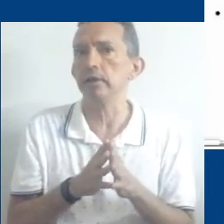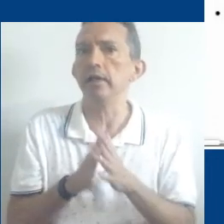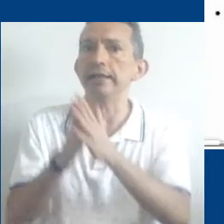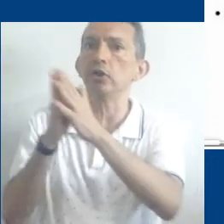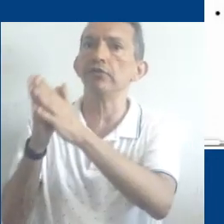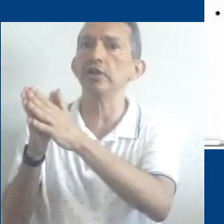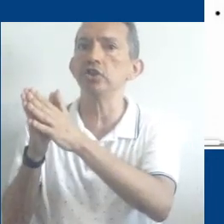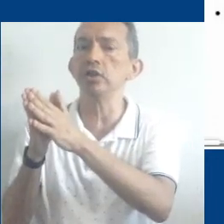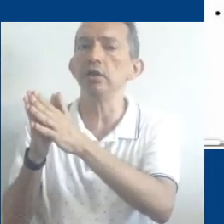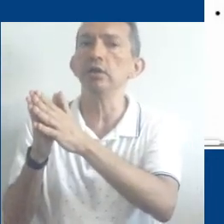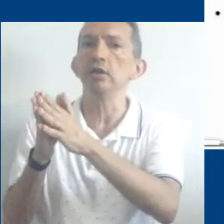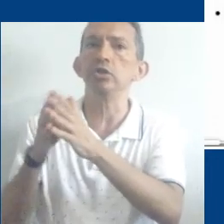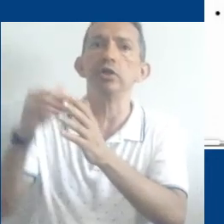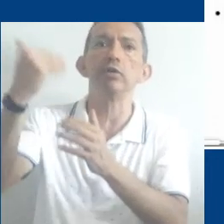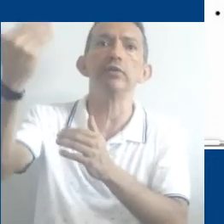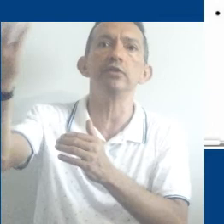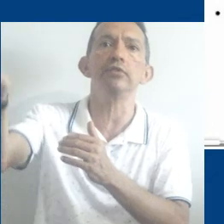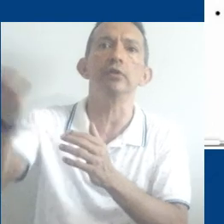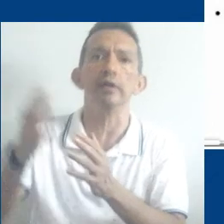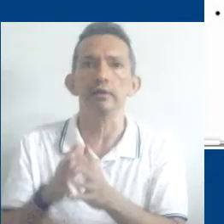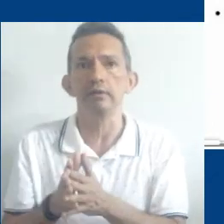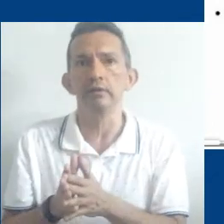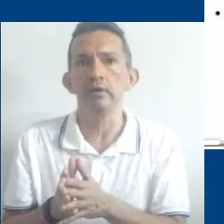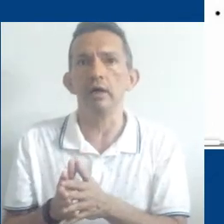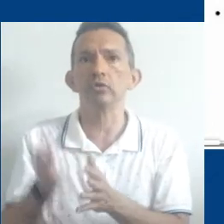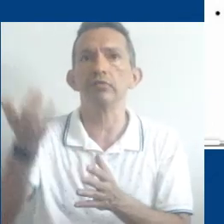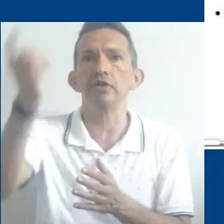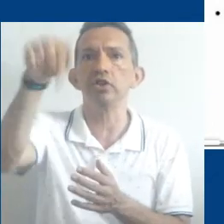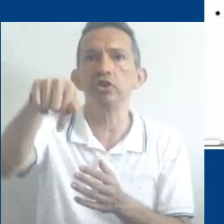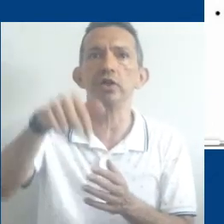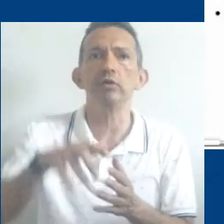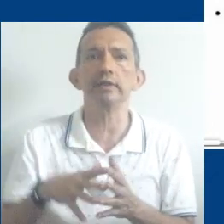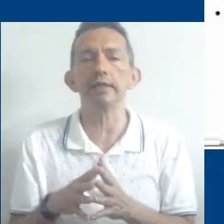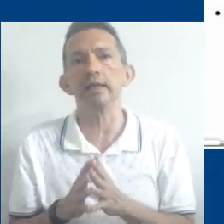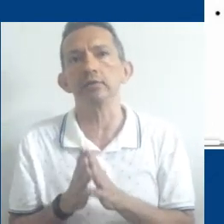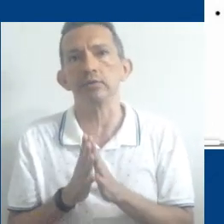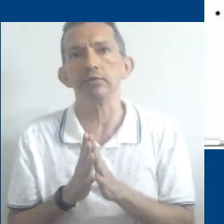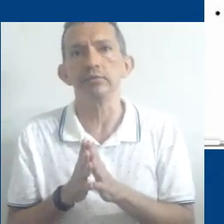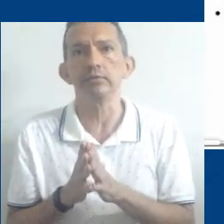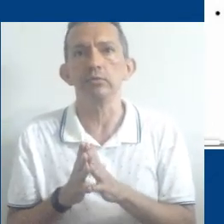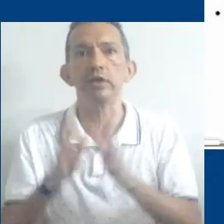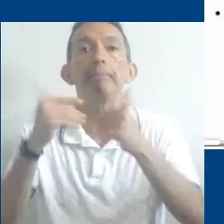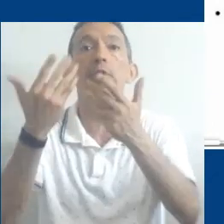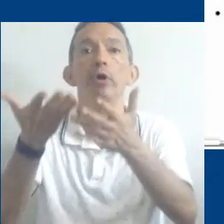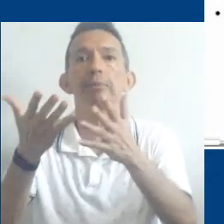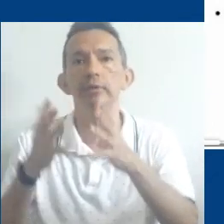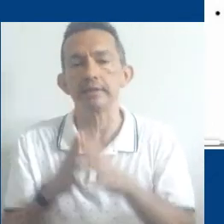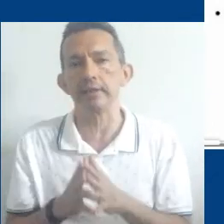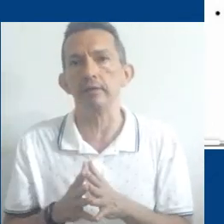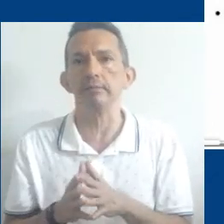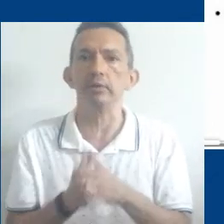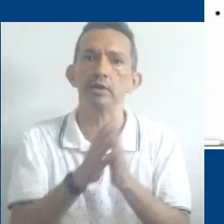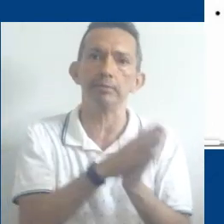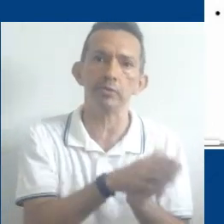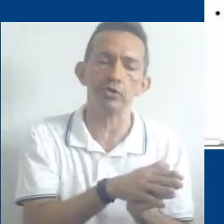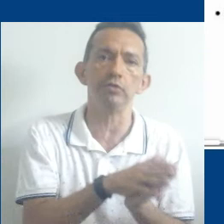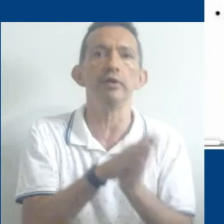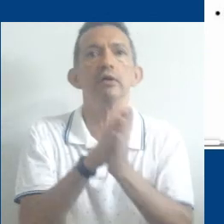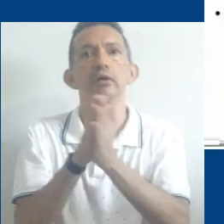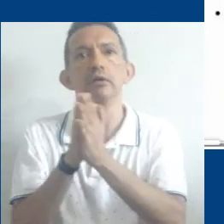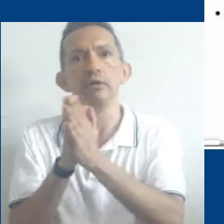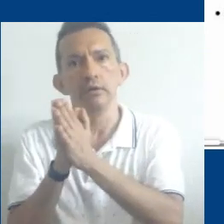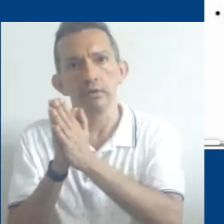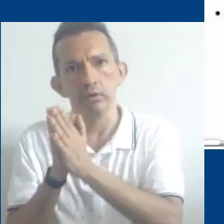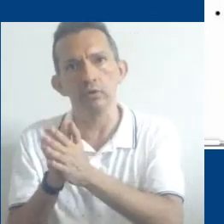lisossômica. Heterofagia, digere o que vem de fora. Autofagia, digere o que está dentro. O que é próprio da célula. Podem ser